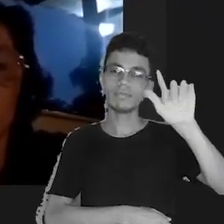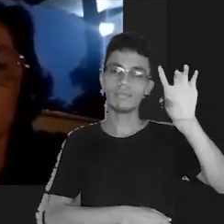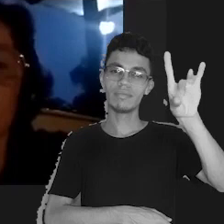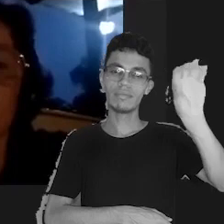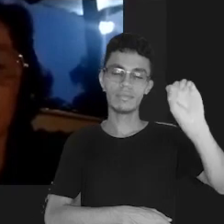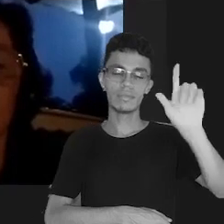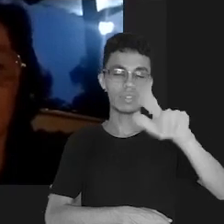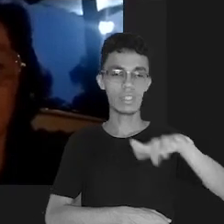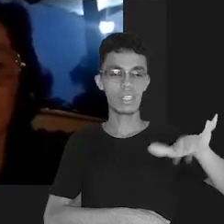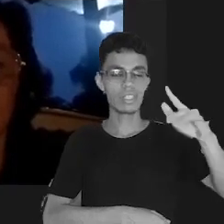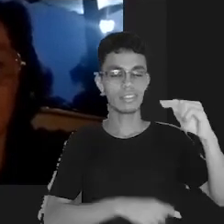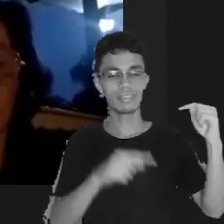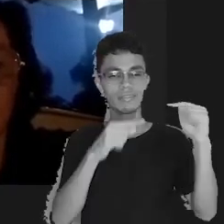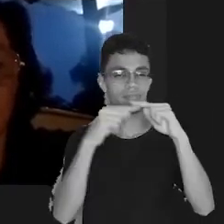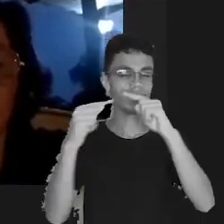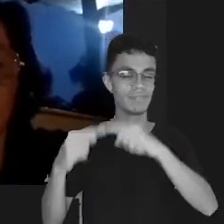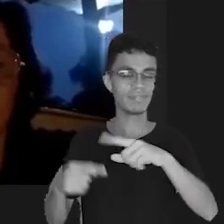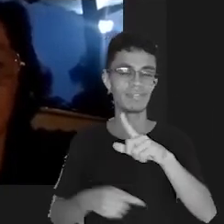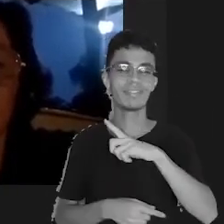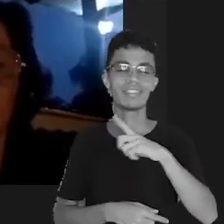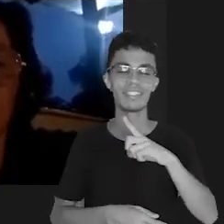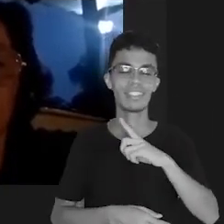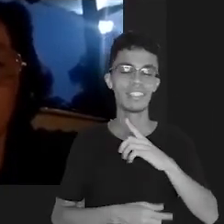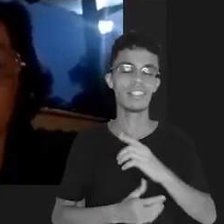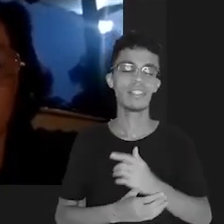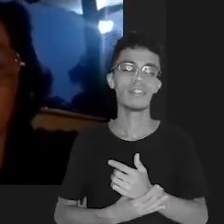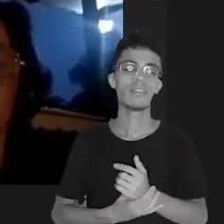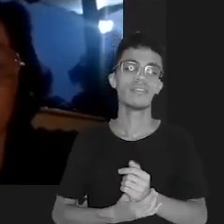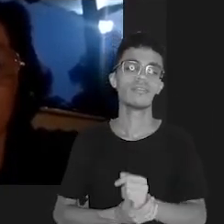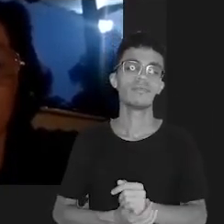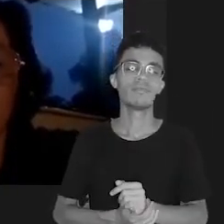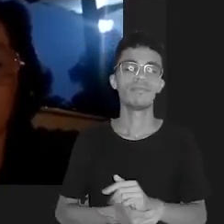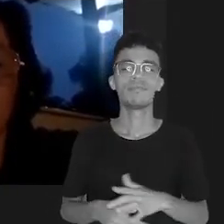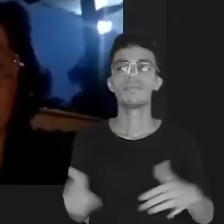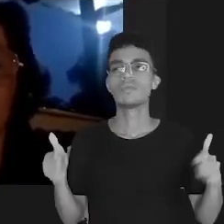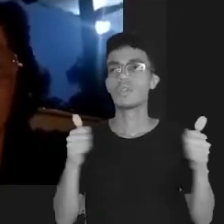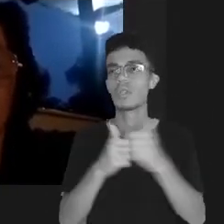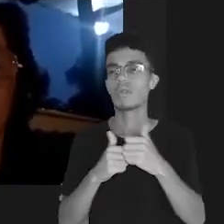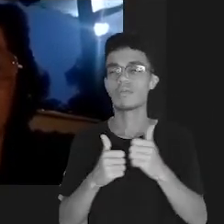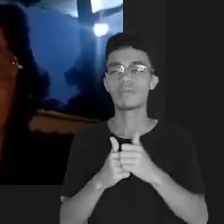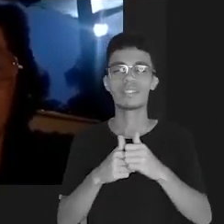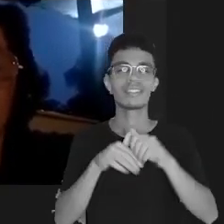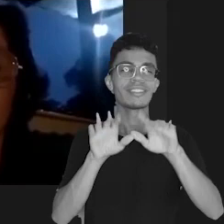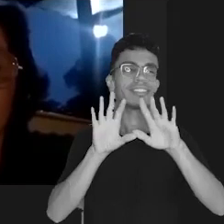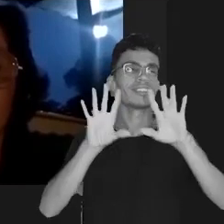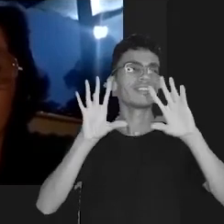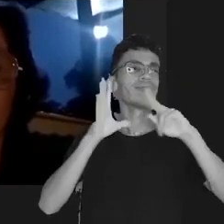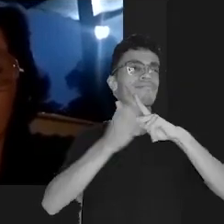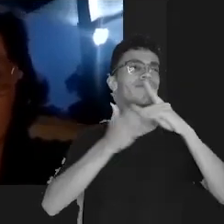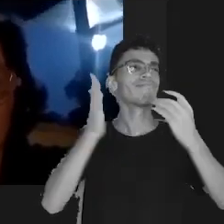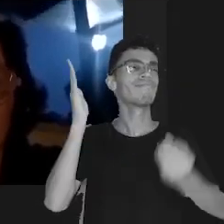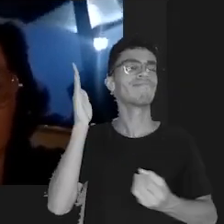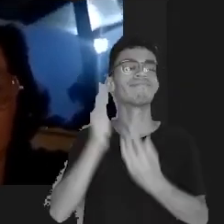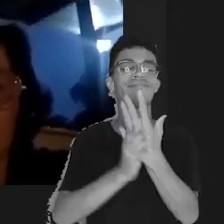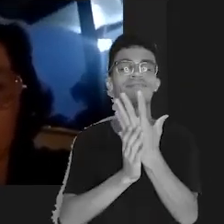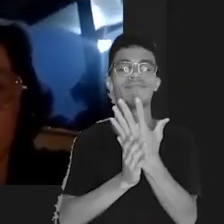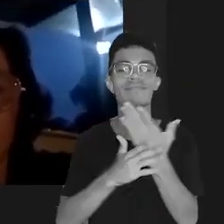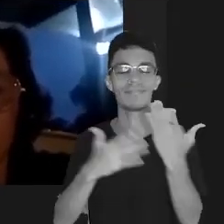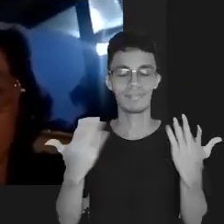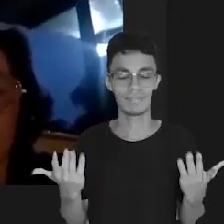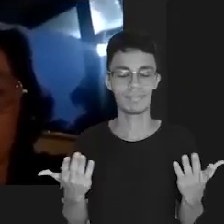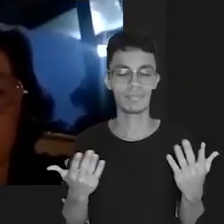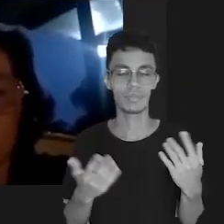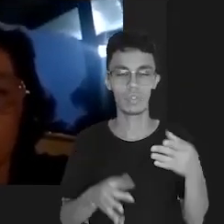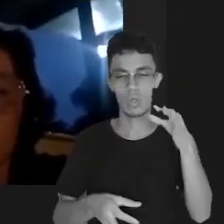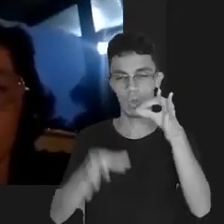com as forças superiores, com o que está mais próximo ao sublime, ao poético, enquanto que